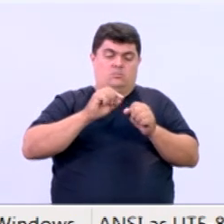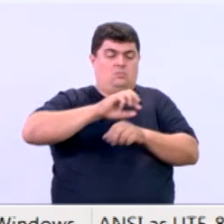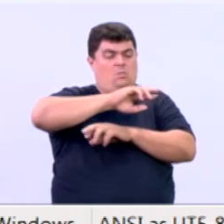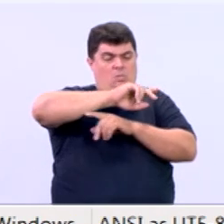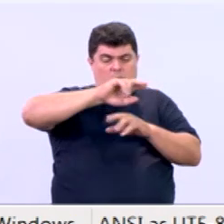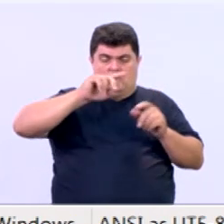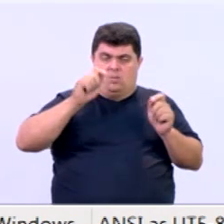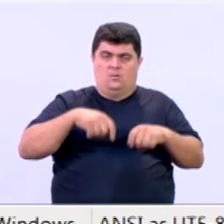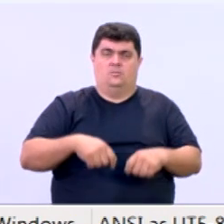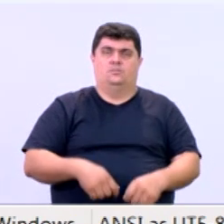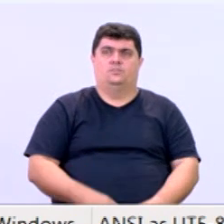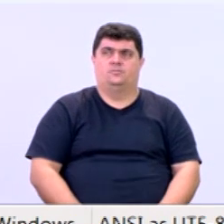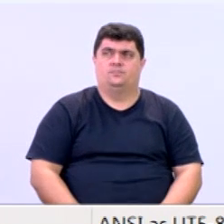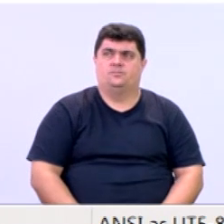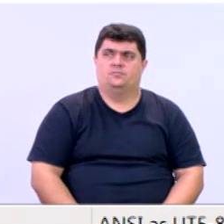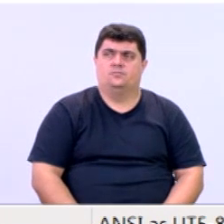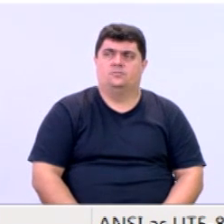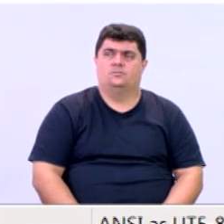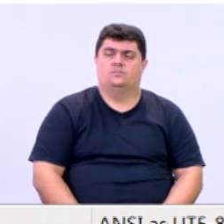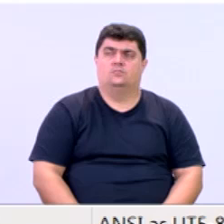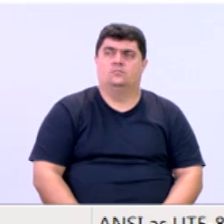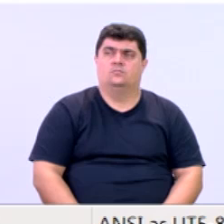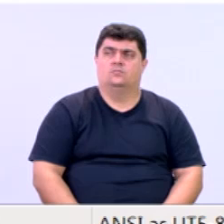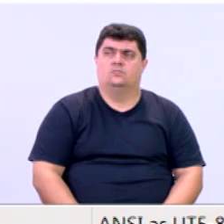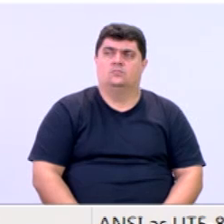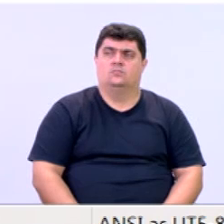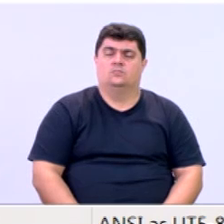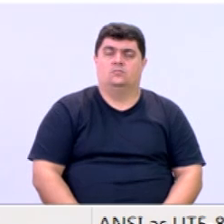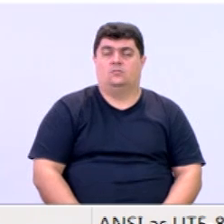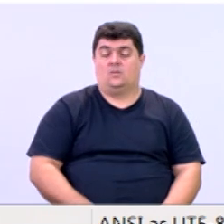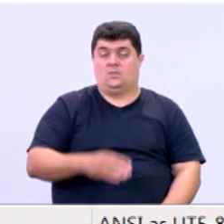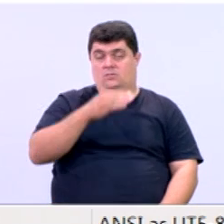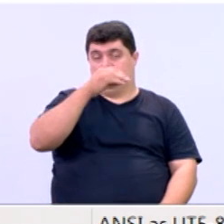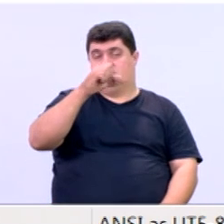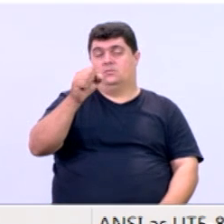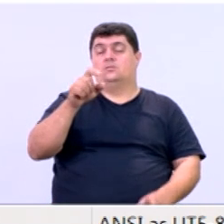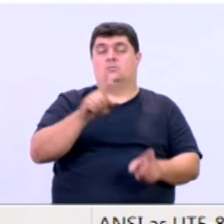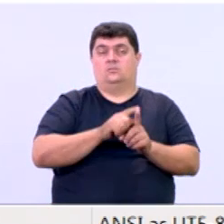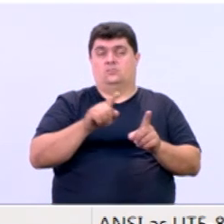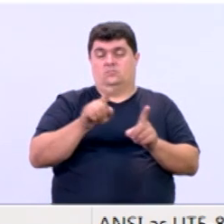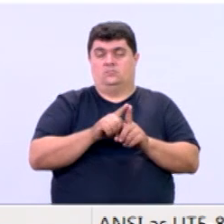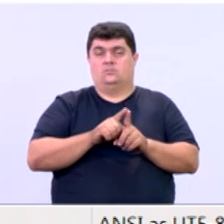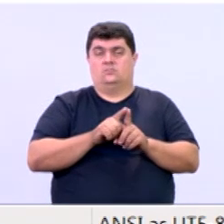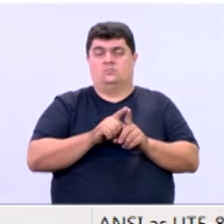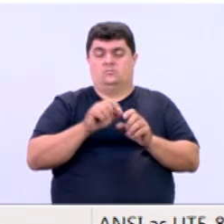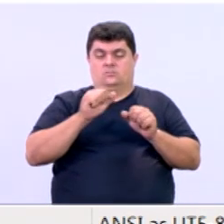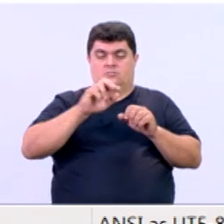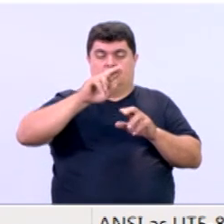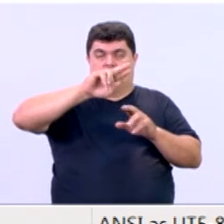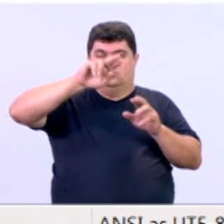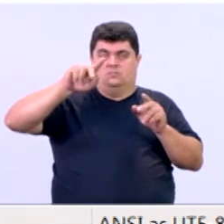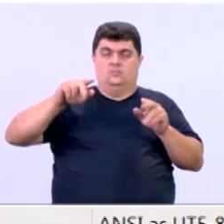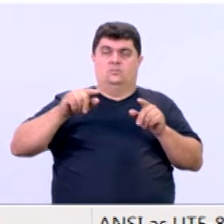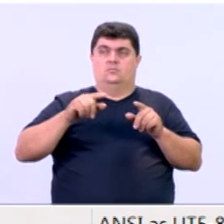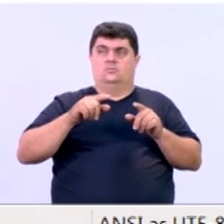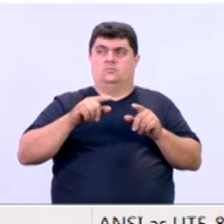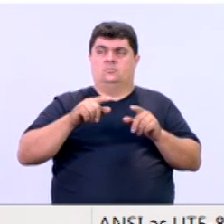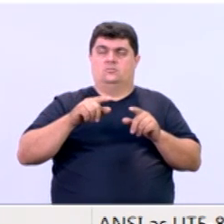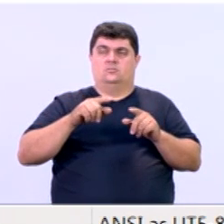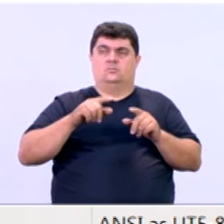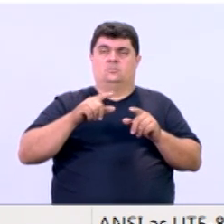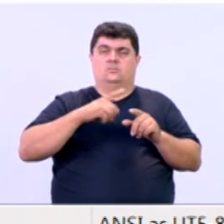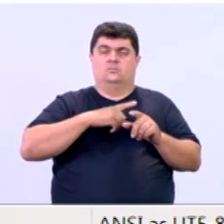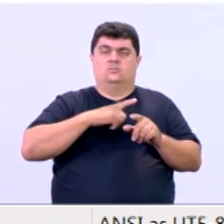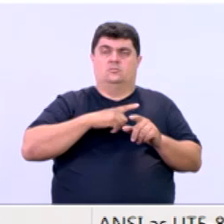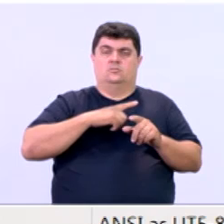isso. E aqui a nossa folha de estilo, que também a gente modificou um pouquinho, porque olha a anotação